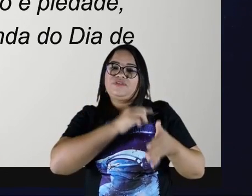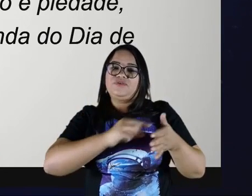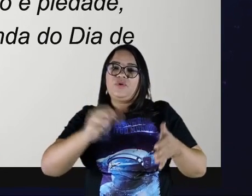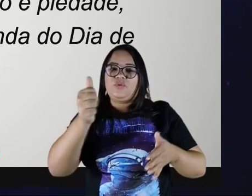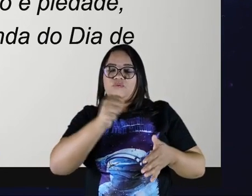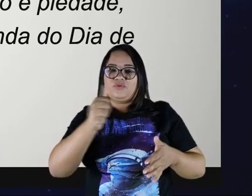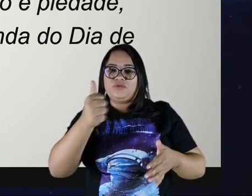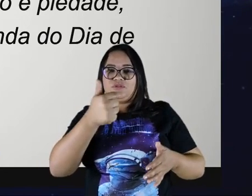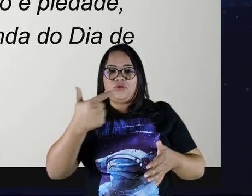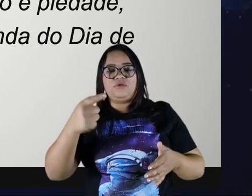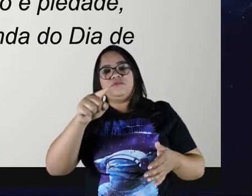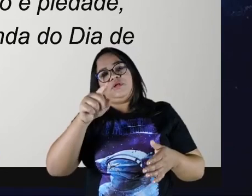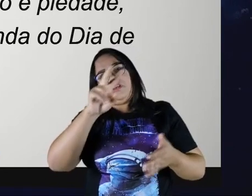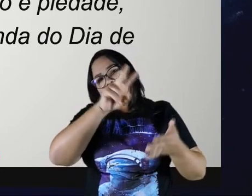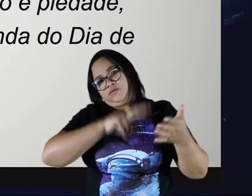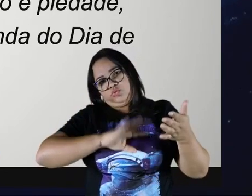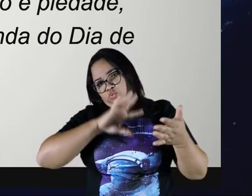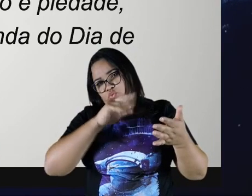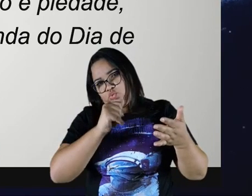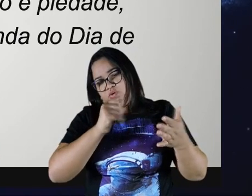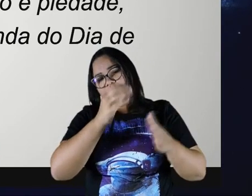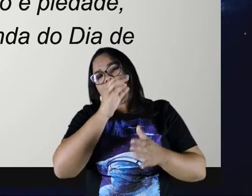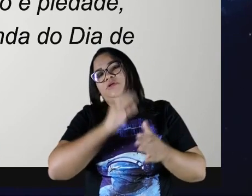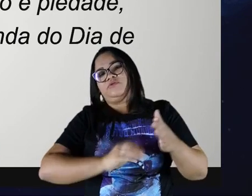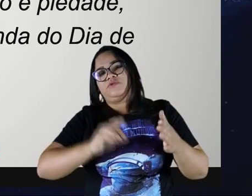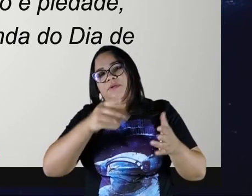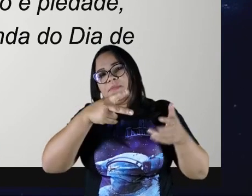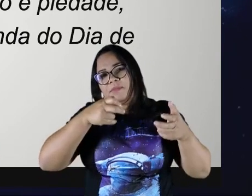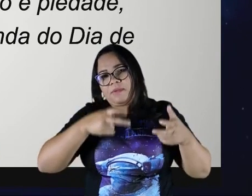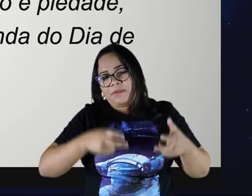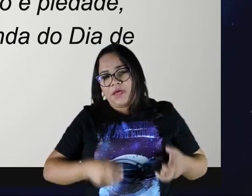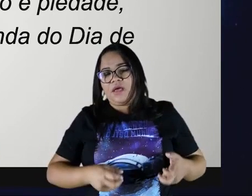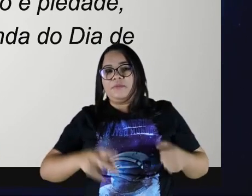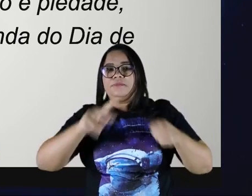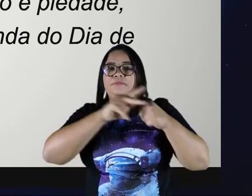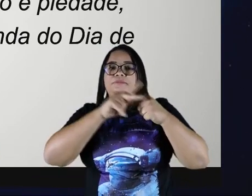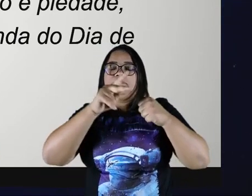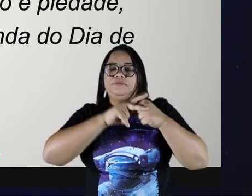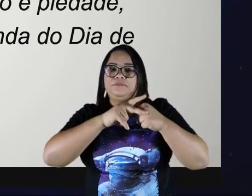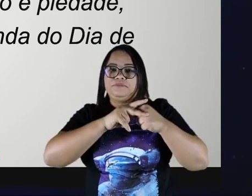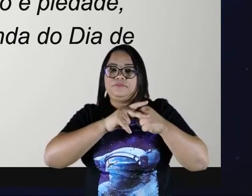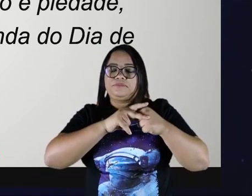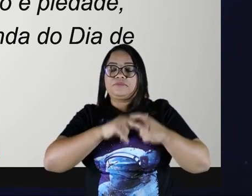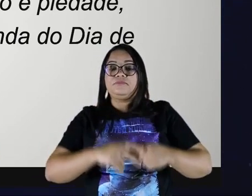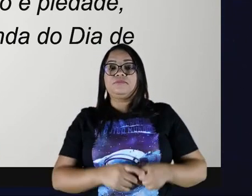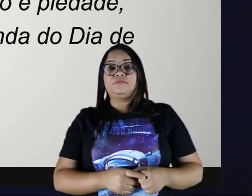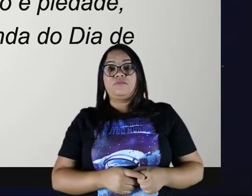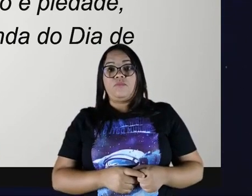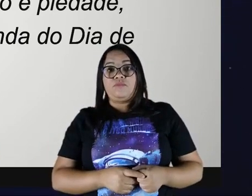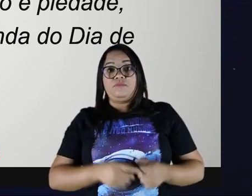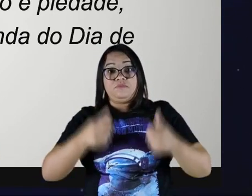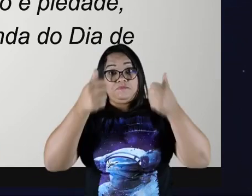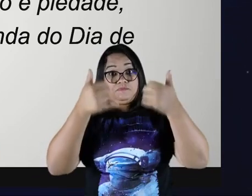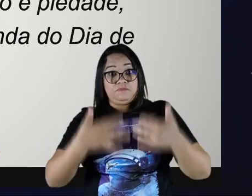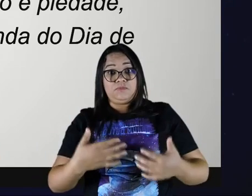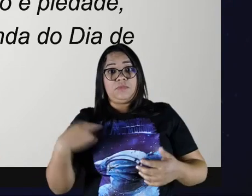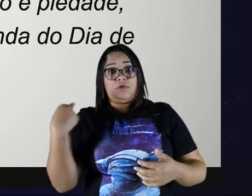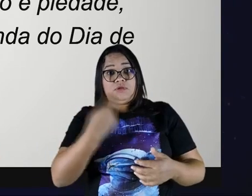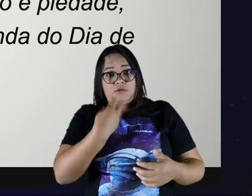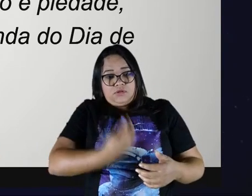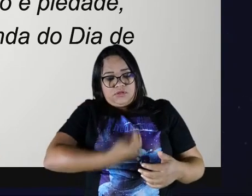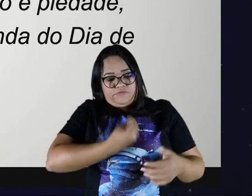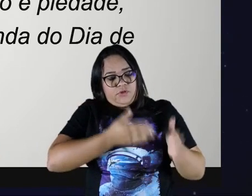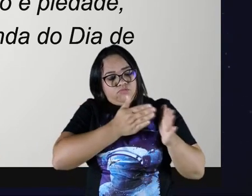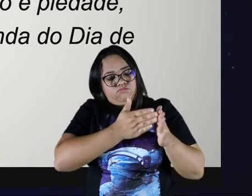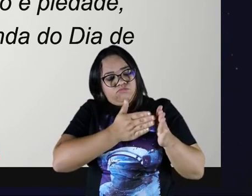todo o capítulo 3, e você vai ver Pedro falando que nós devemos viver uma vida irrepreensível, em